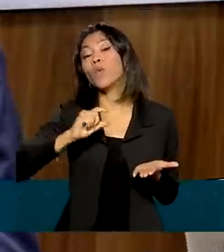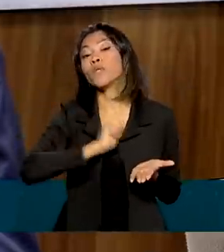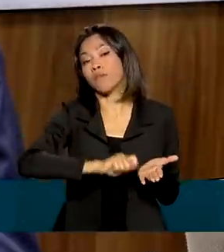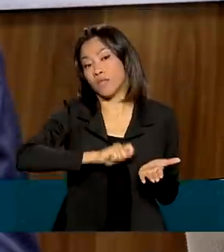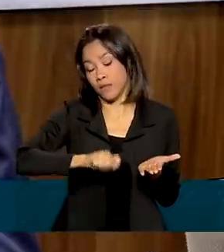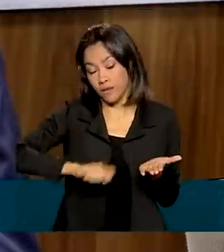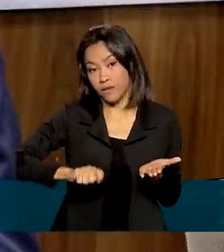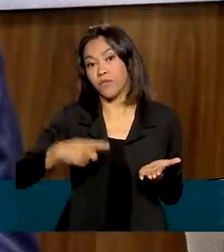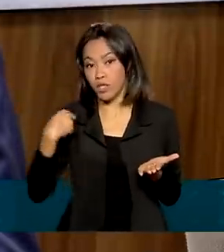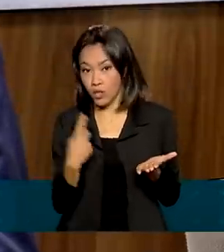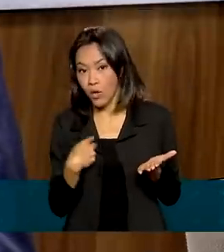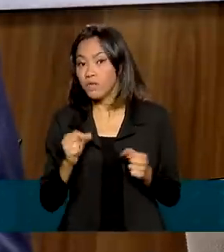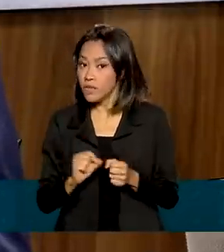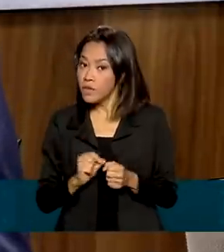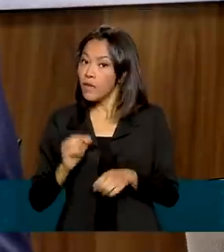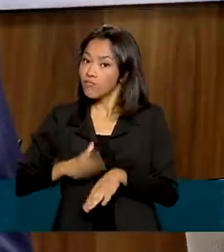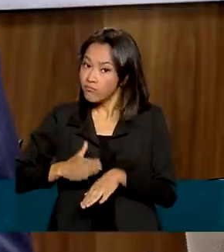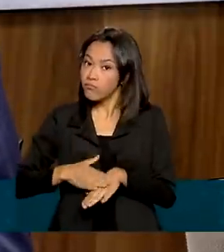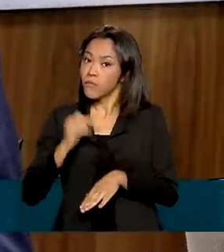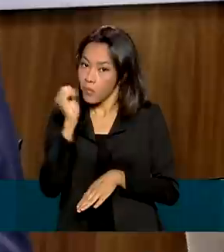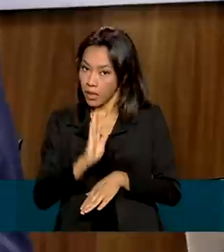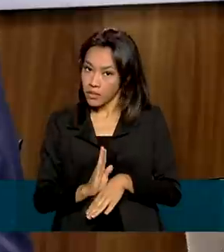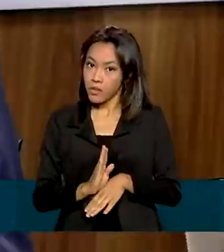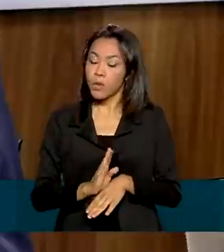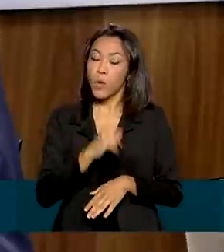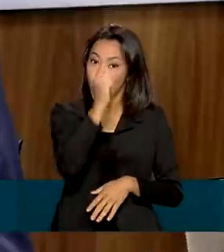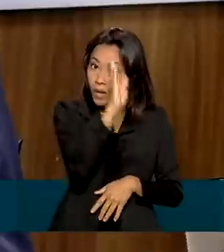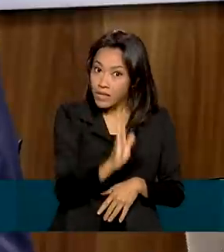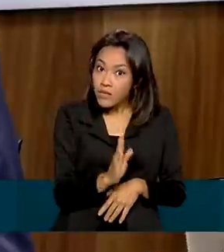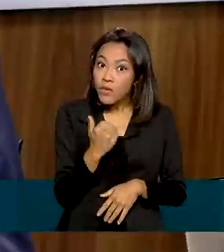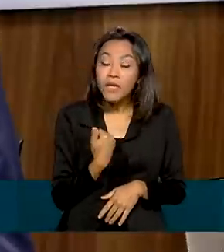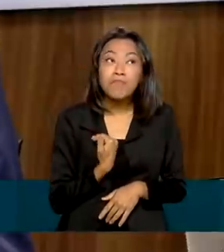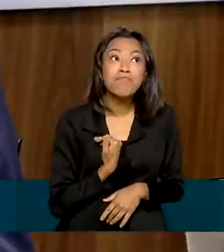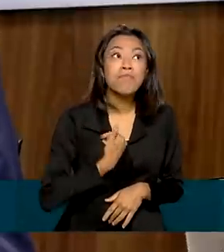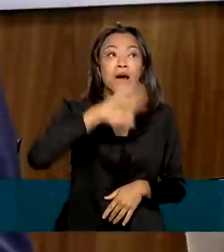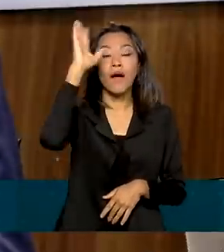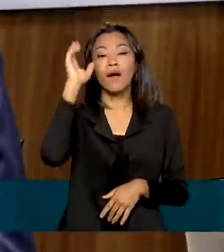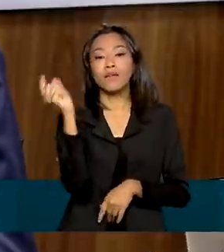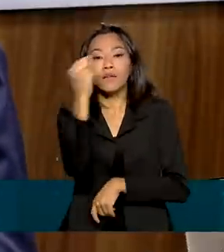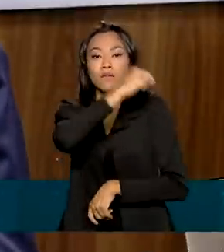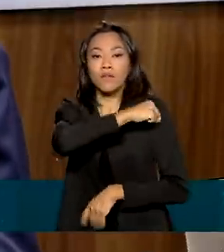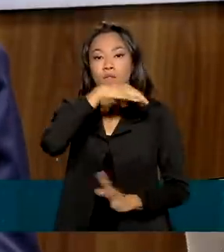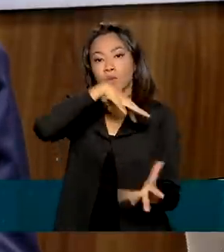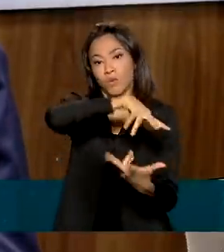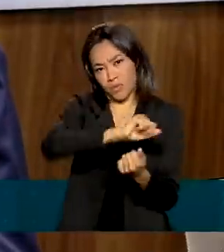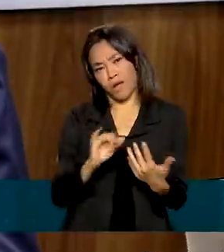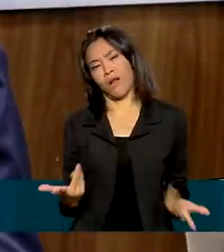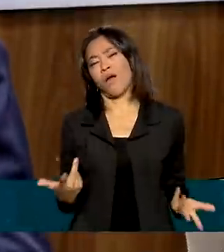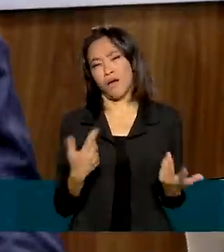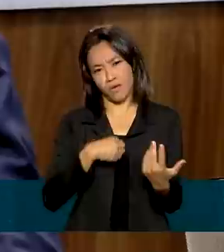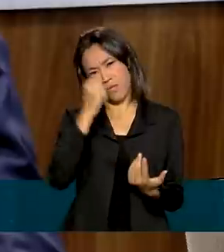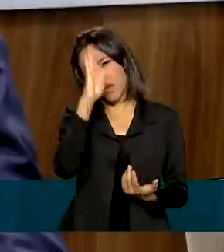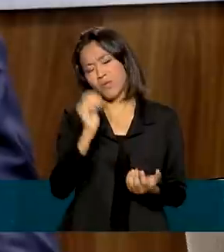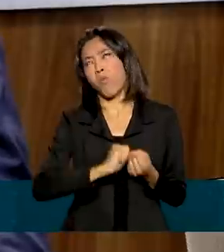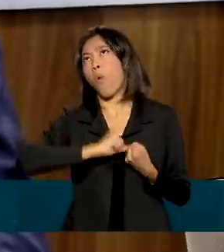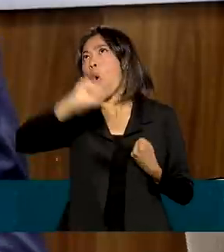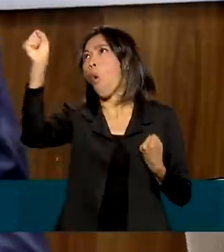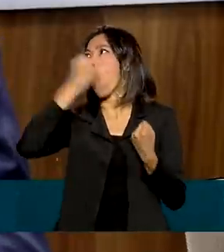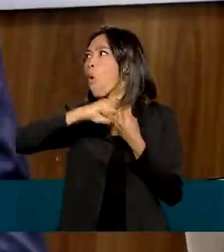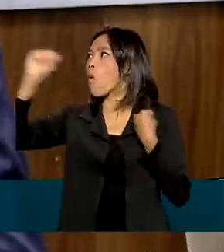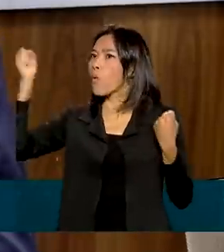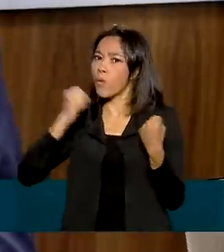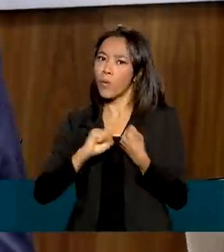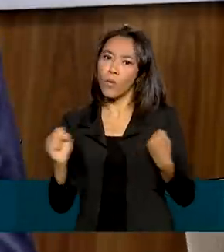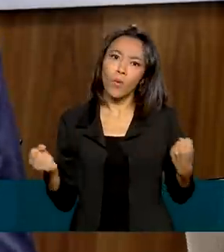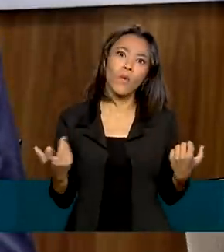e nós fizermos a nossa parte o Brasil os países que mais vacinou no mundo altamente pelo tamanho de sua população e pelo que um